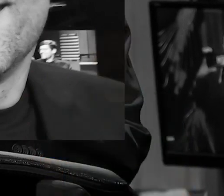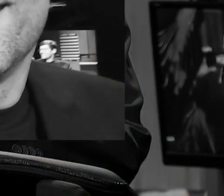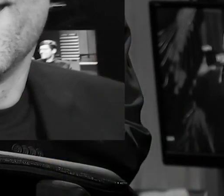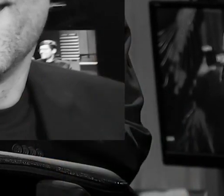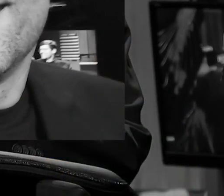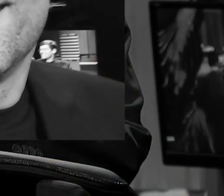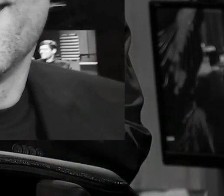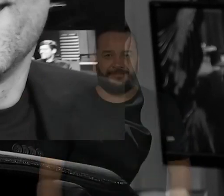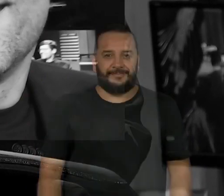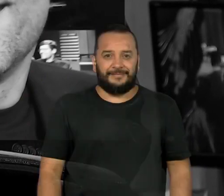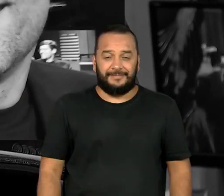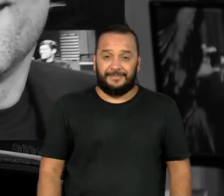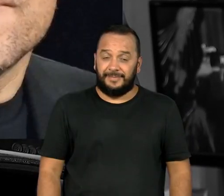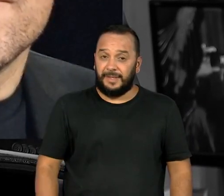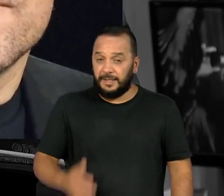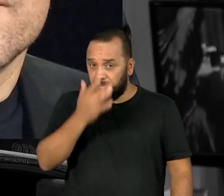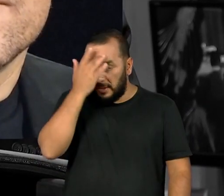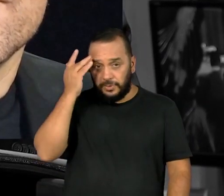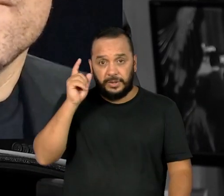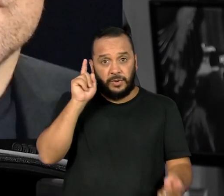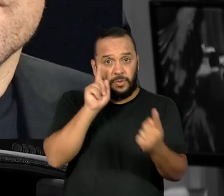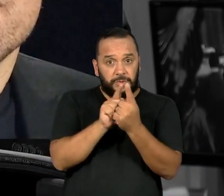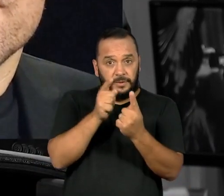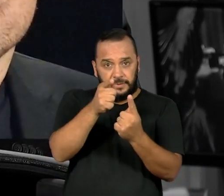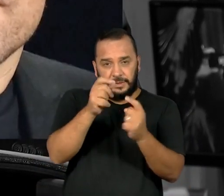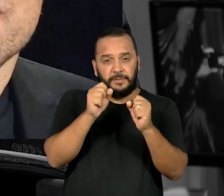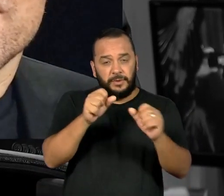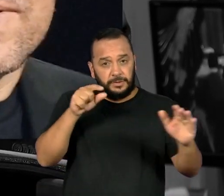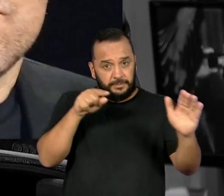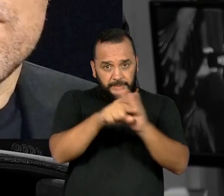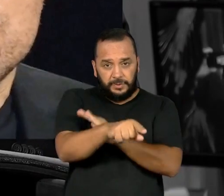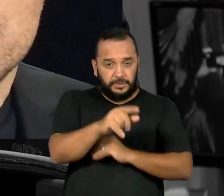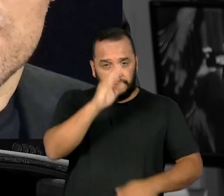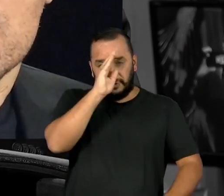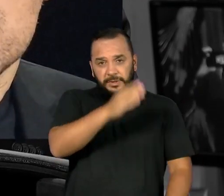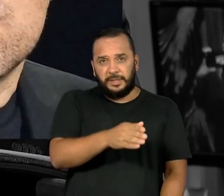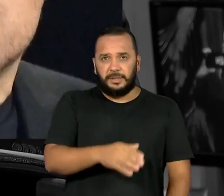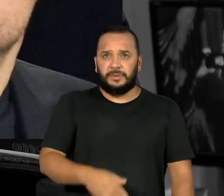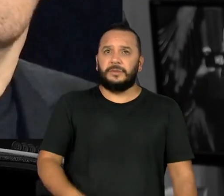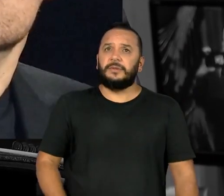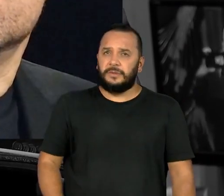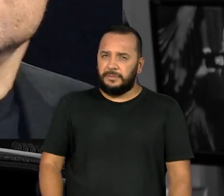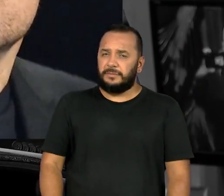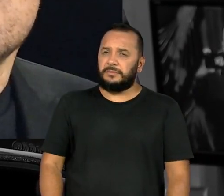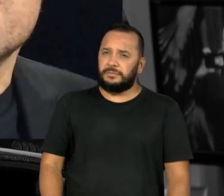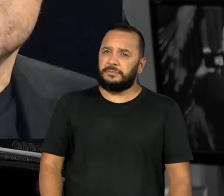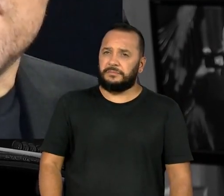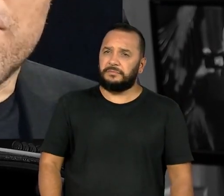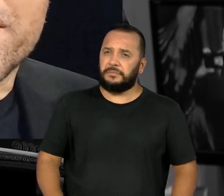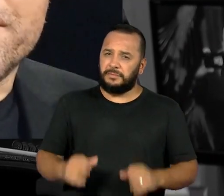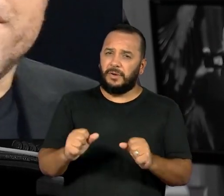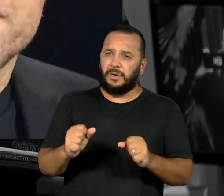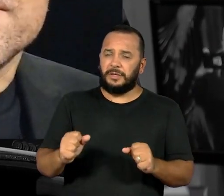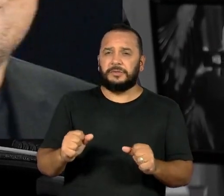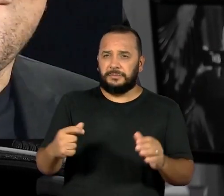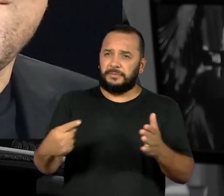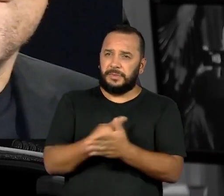Pessoal que te encontrar por aí pode fazer pergunta, pode chegar e mandar direto, papo reto. Quanto mais, melhor.